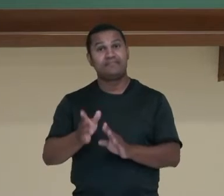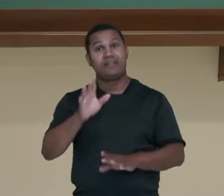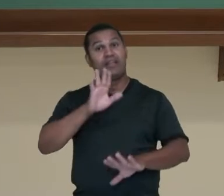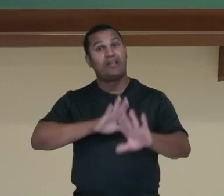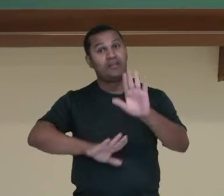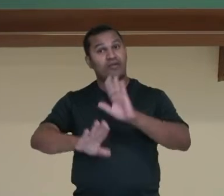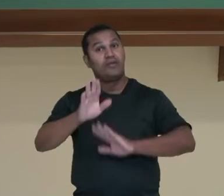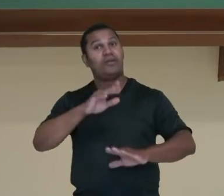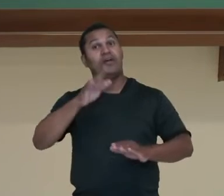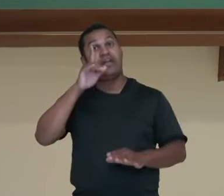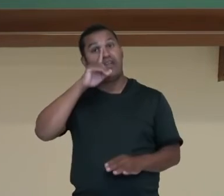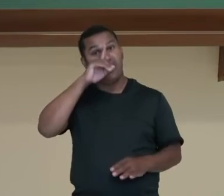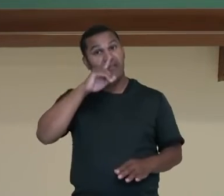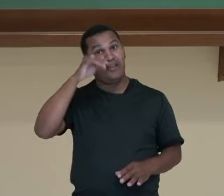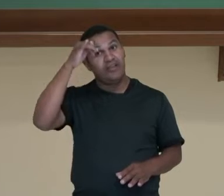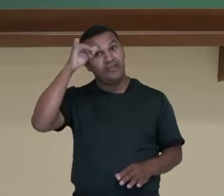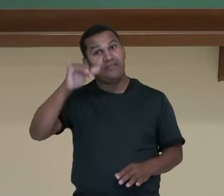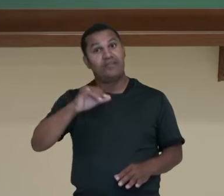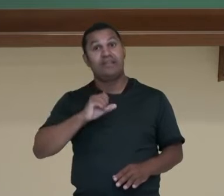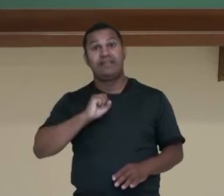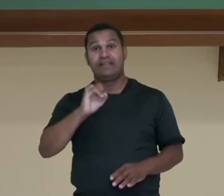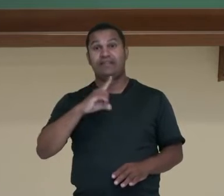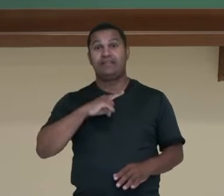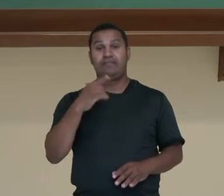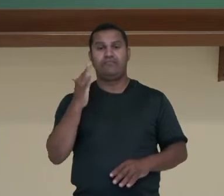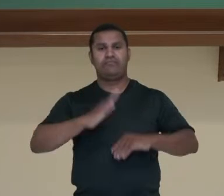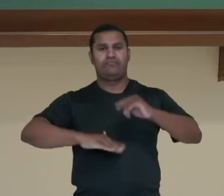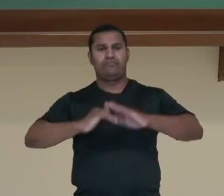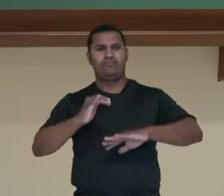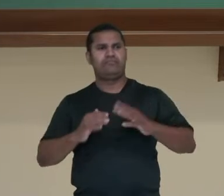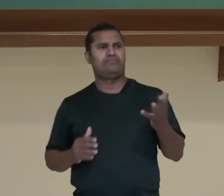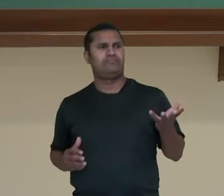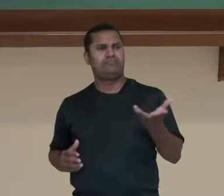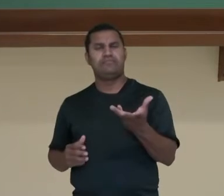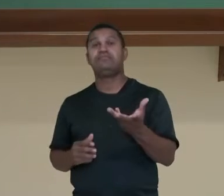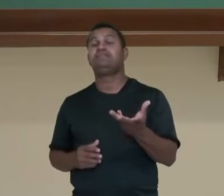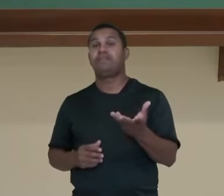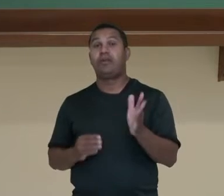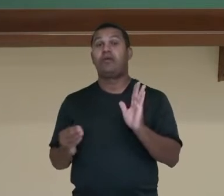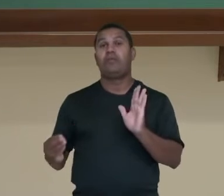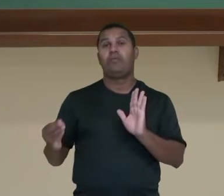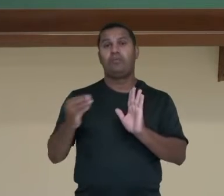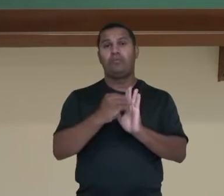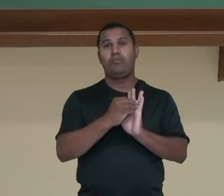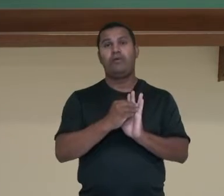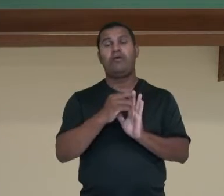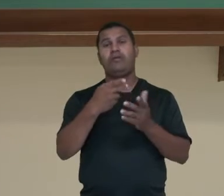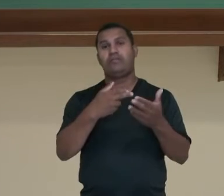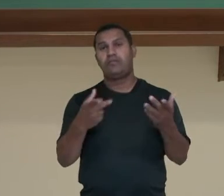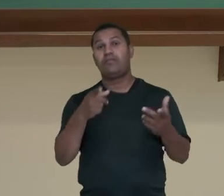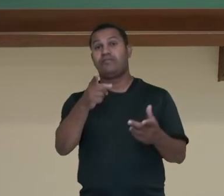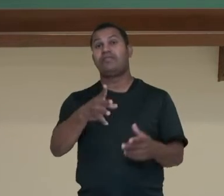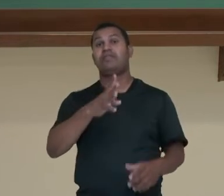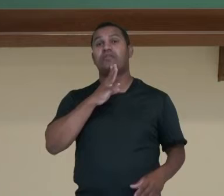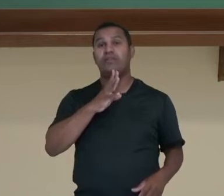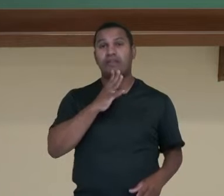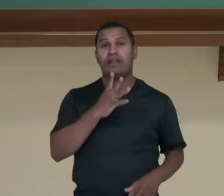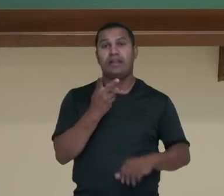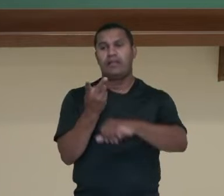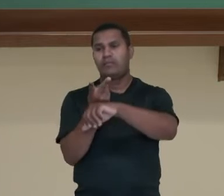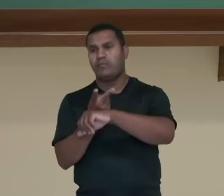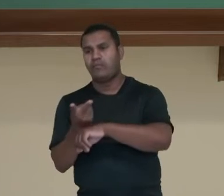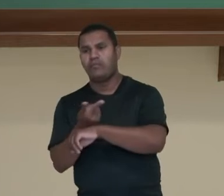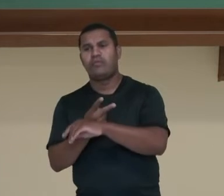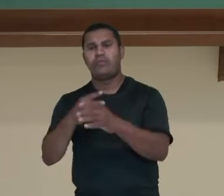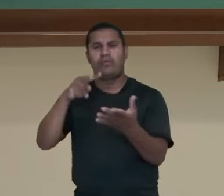se meta naquilo que você não domina. Então, se você quer falar a respeito de um determinado assunto, vai ler sobre isso.